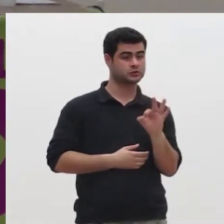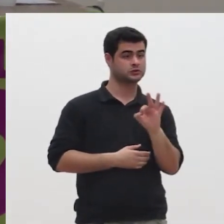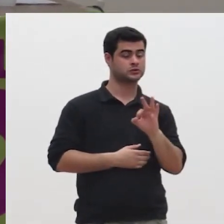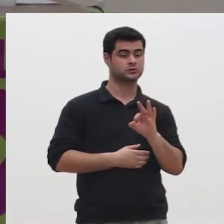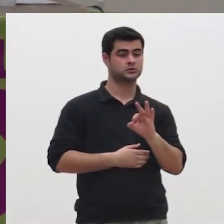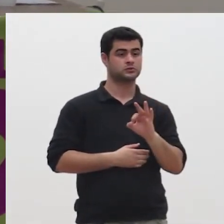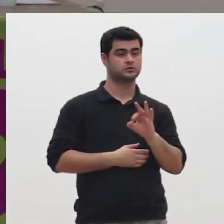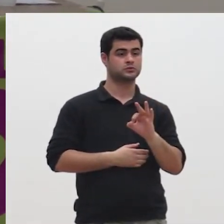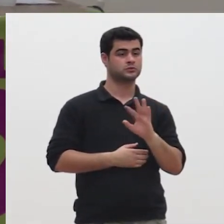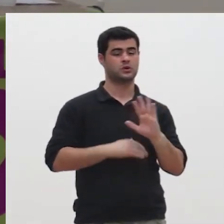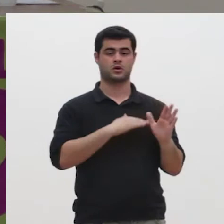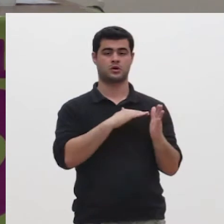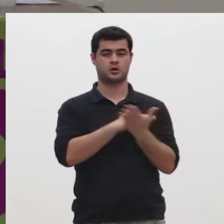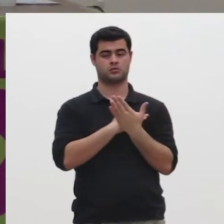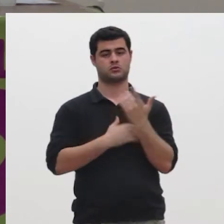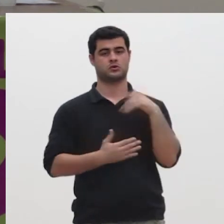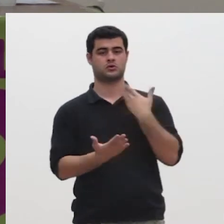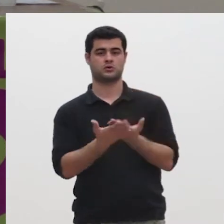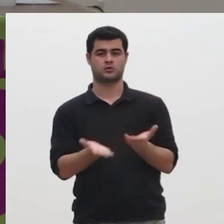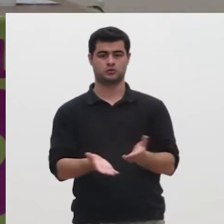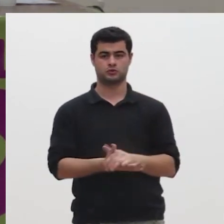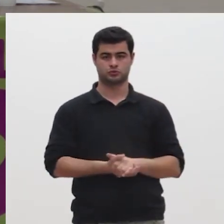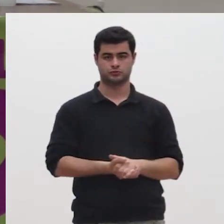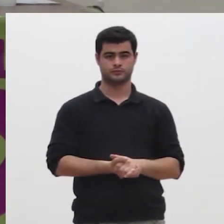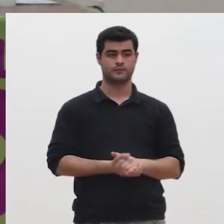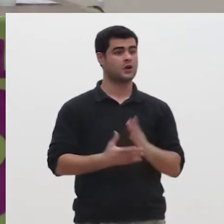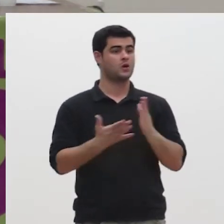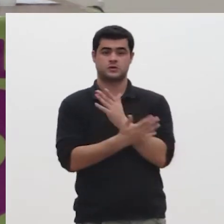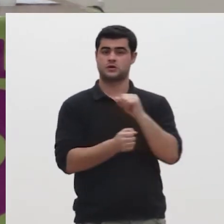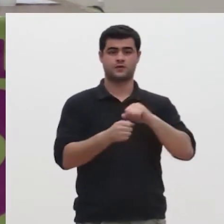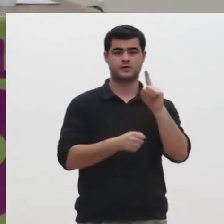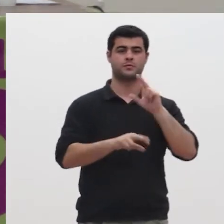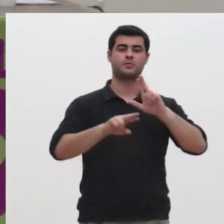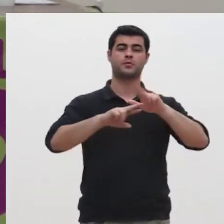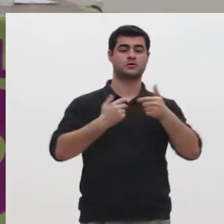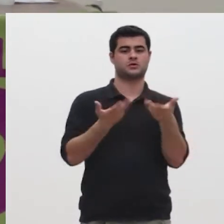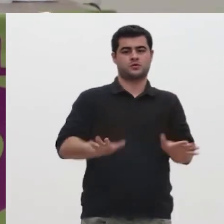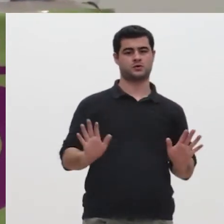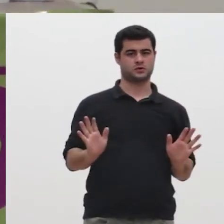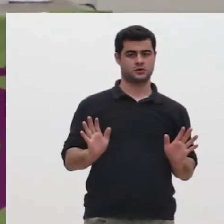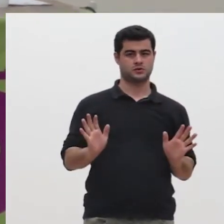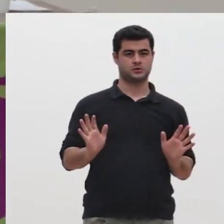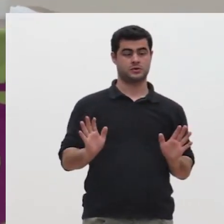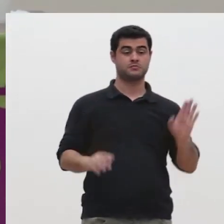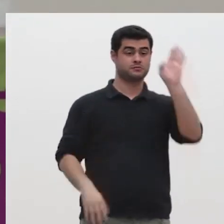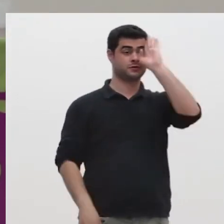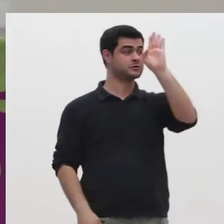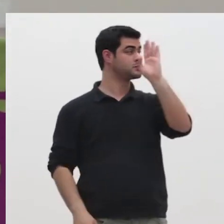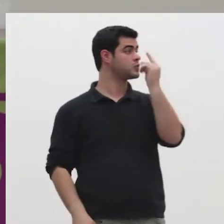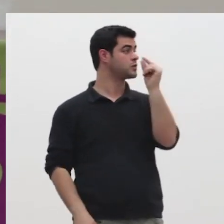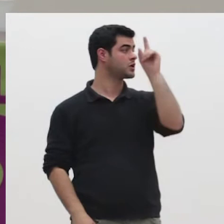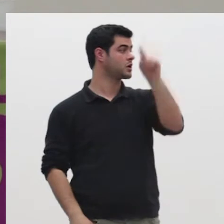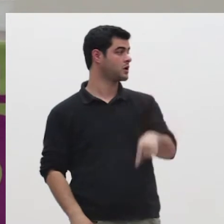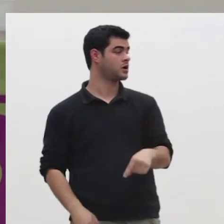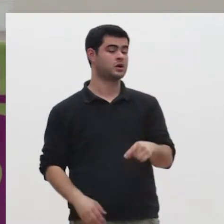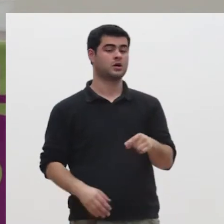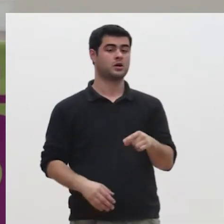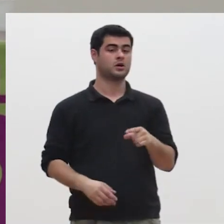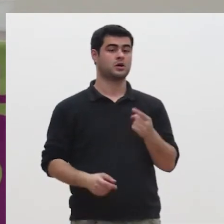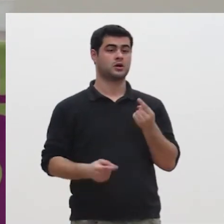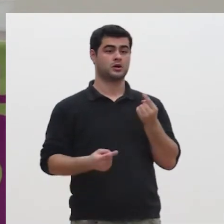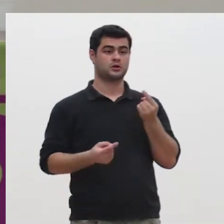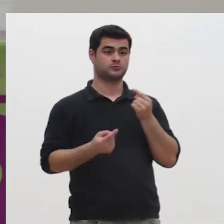jurídica está fazendo até hoje. Quem não fez foi porque não quis aderir às 30 horas. A premissa fundamental é a seguinte, essa é uma discussão que eu